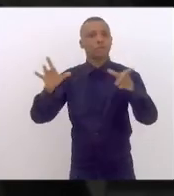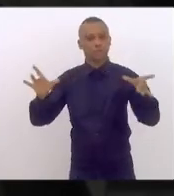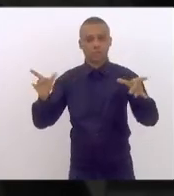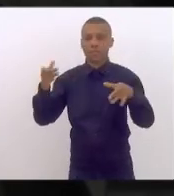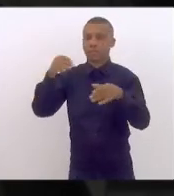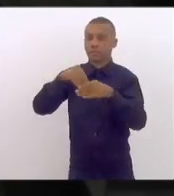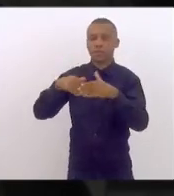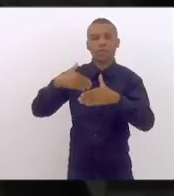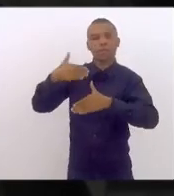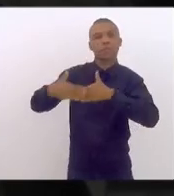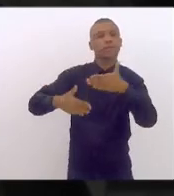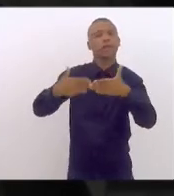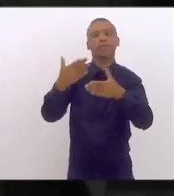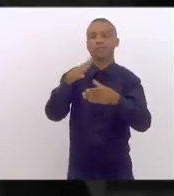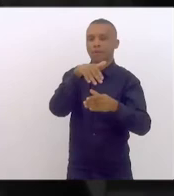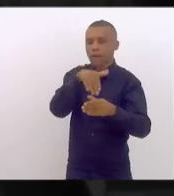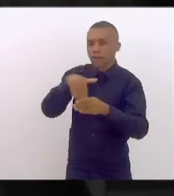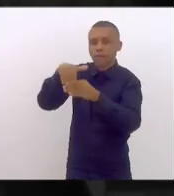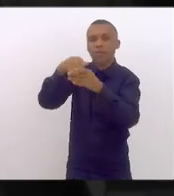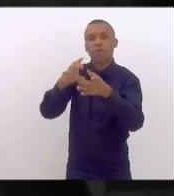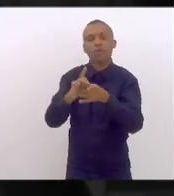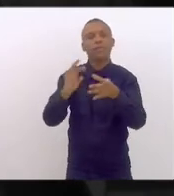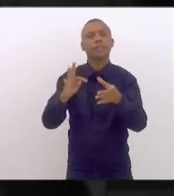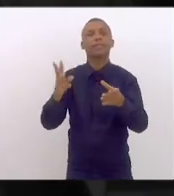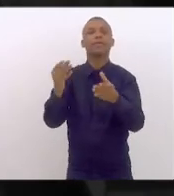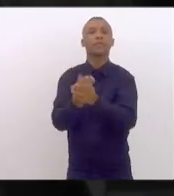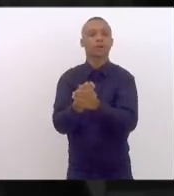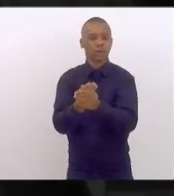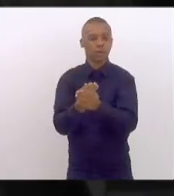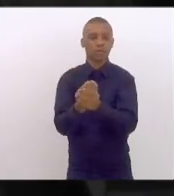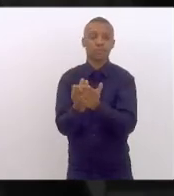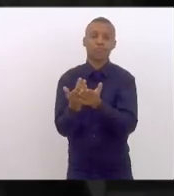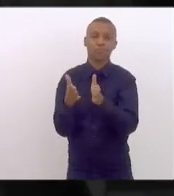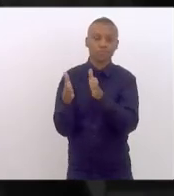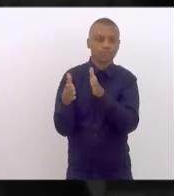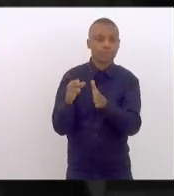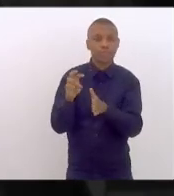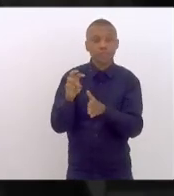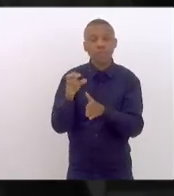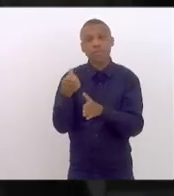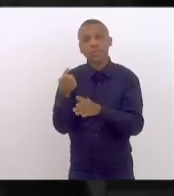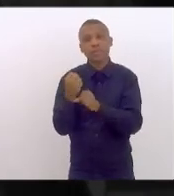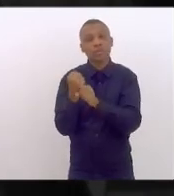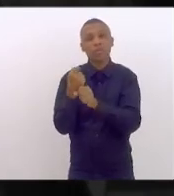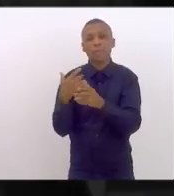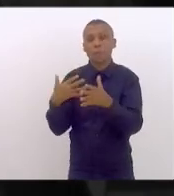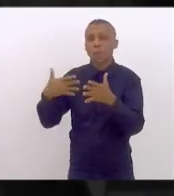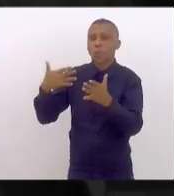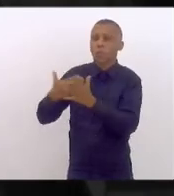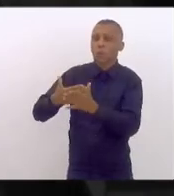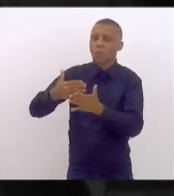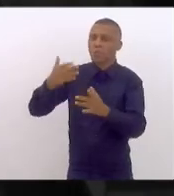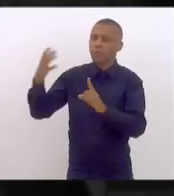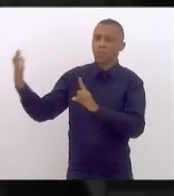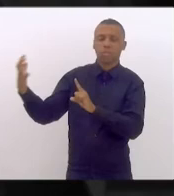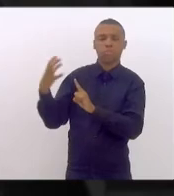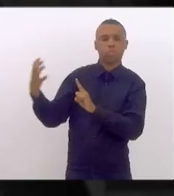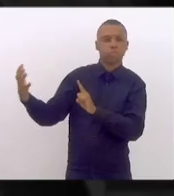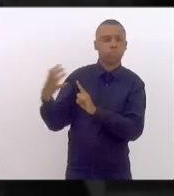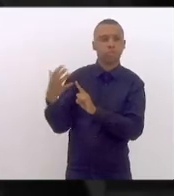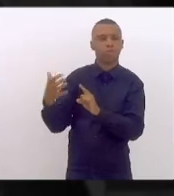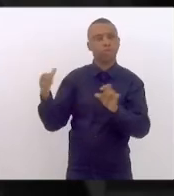de democratização entretanto nos últimos cinco seis anos este processo foi severamente afetado